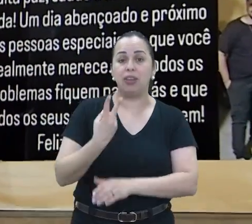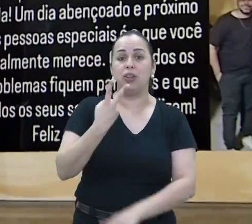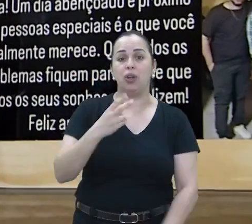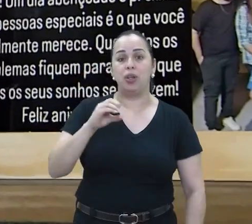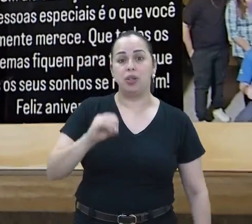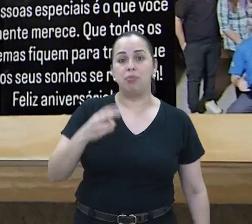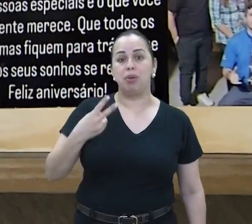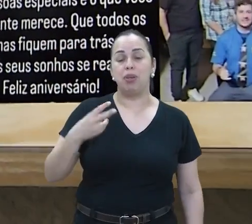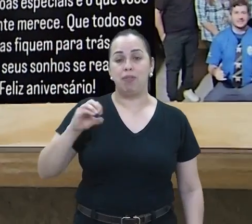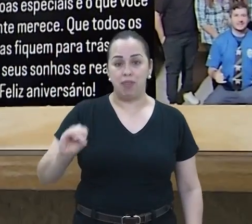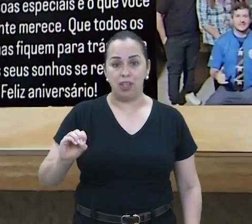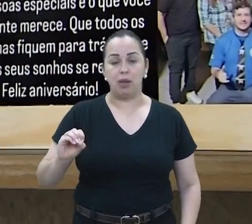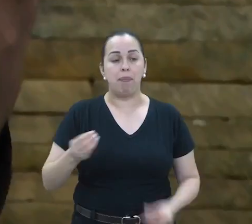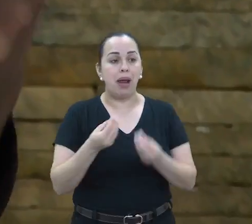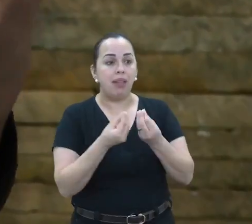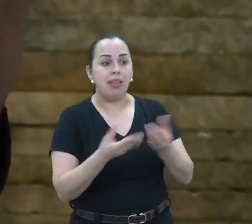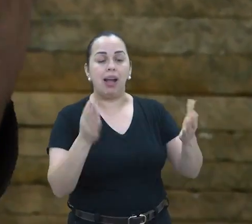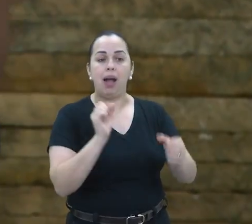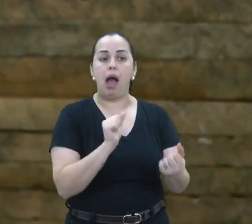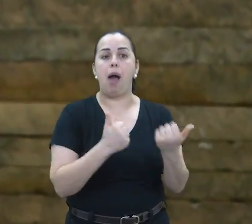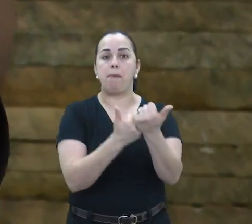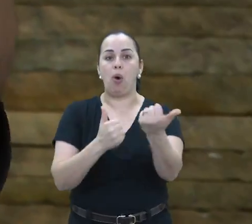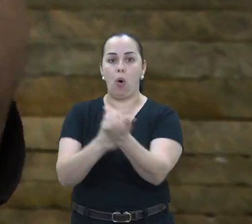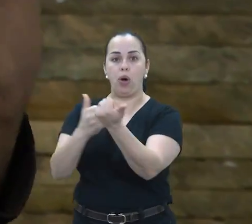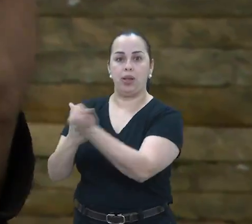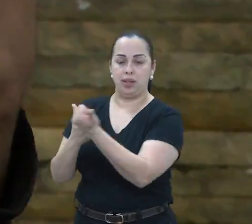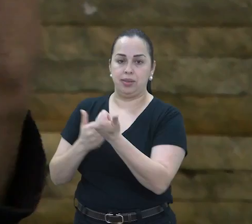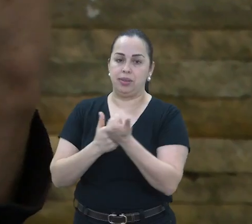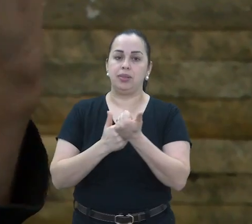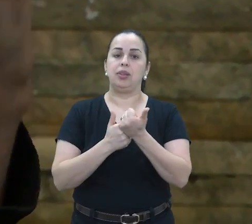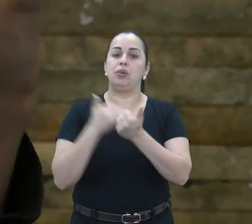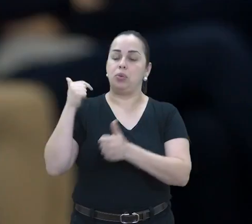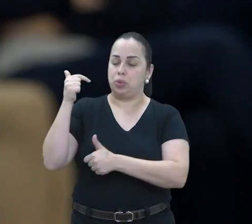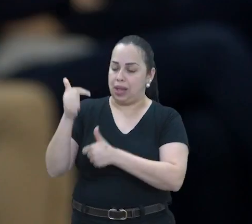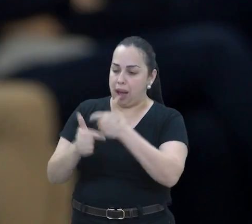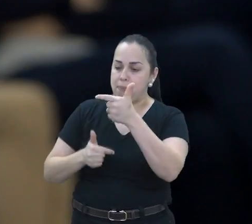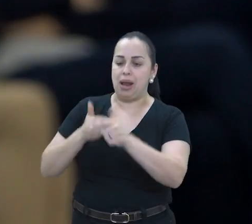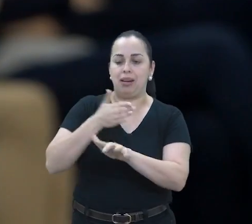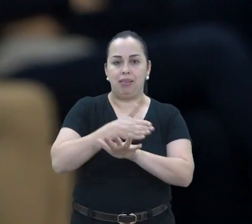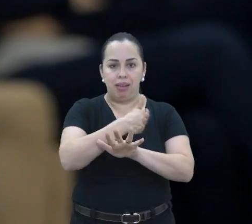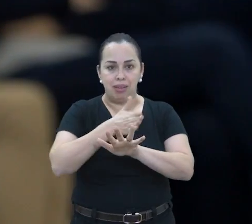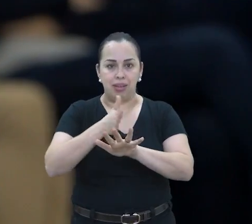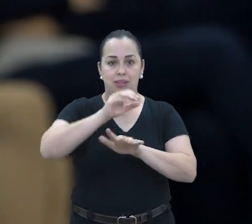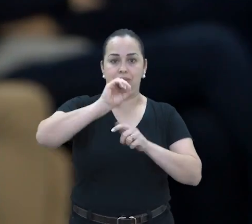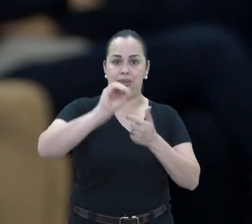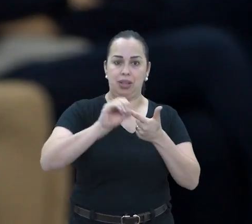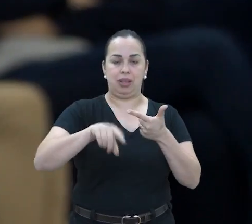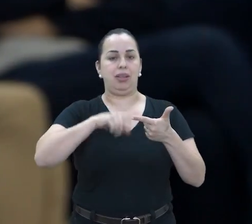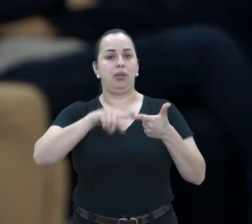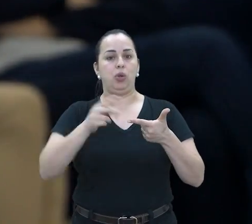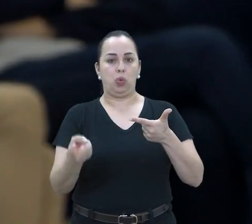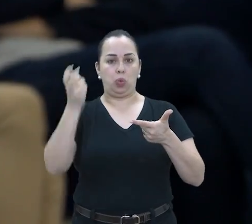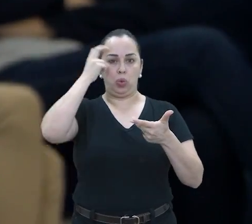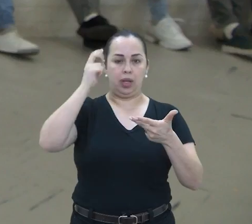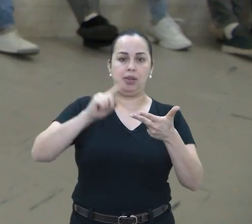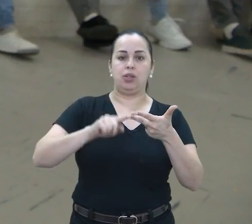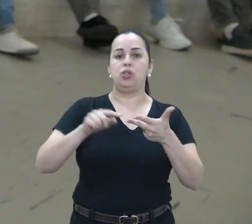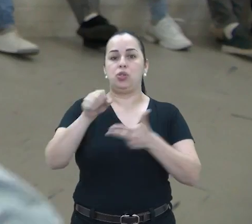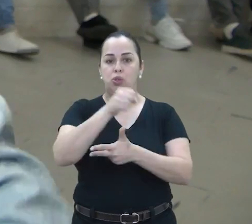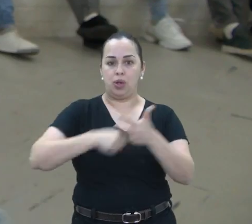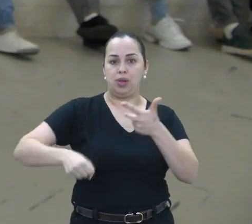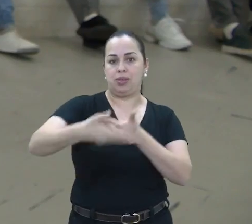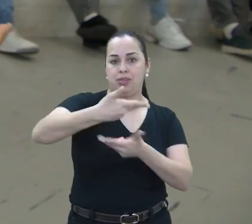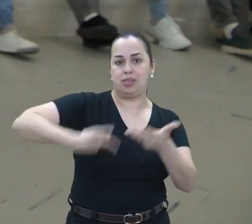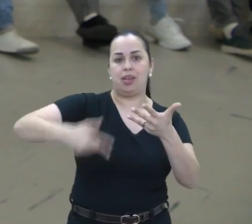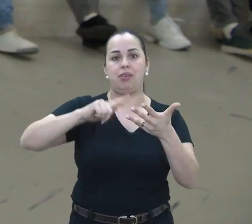foi criada em 2020 para dar auxílio a quem mais precisa. O trabalho abrange as áreas educacional,